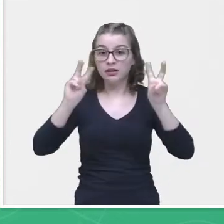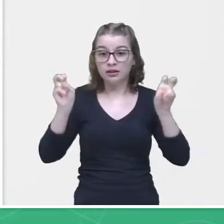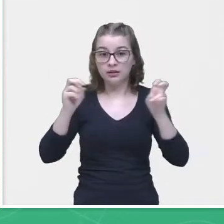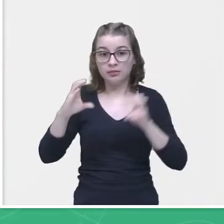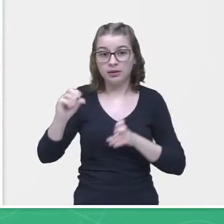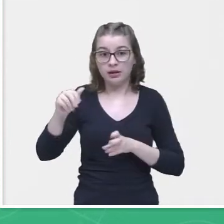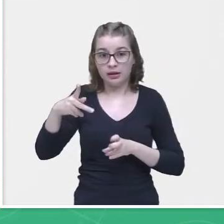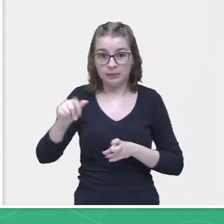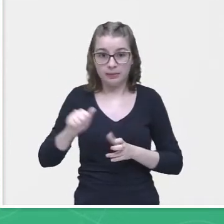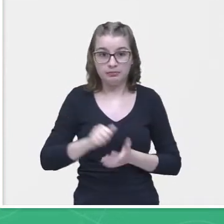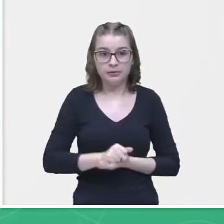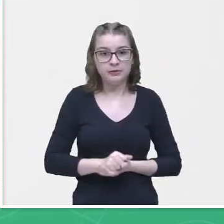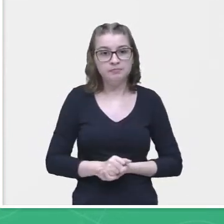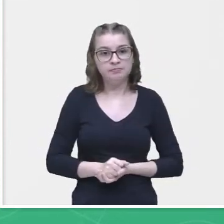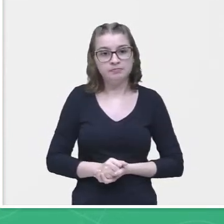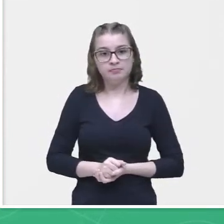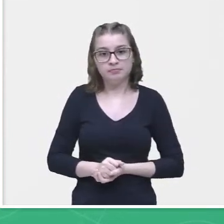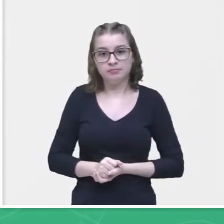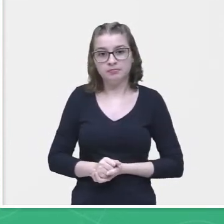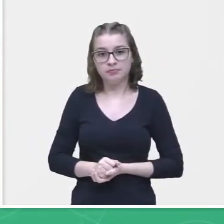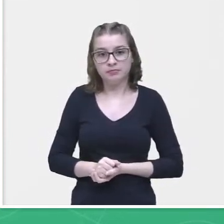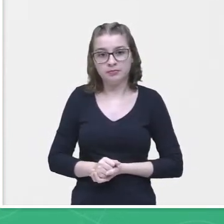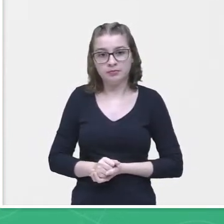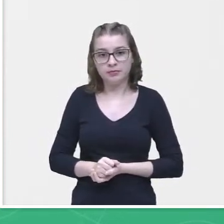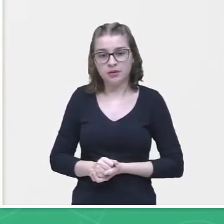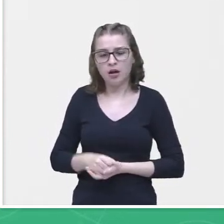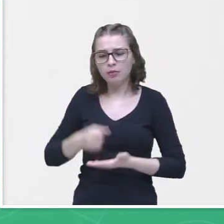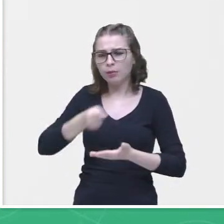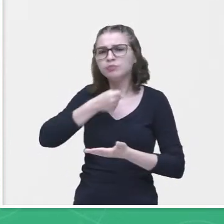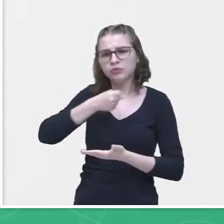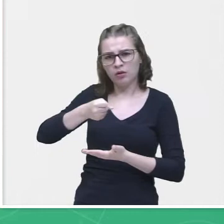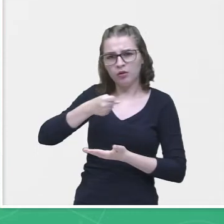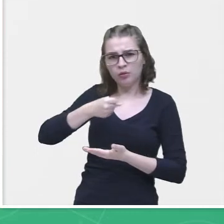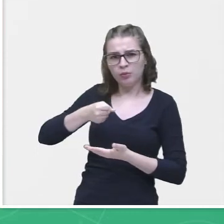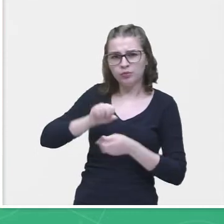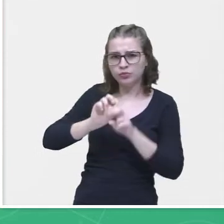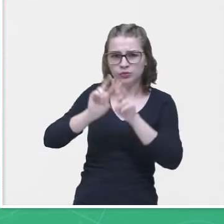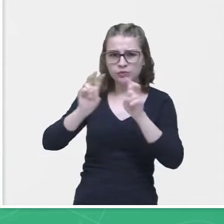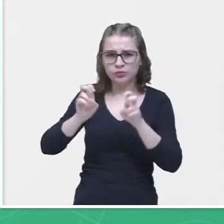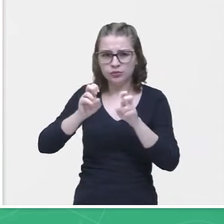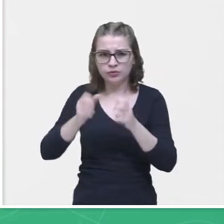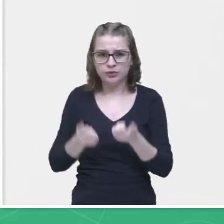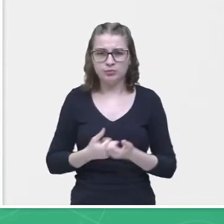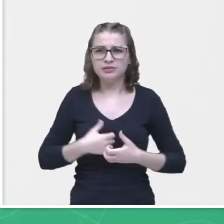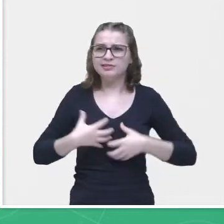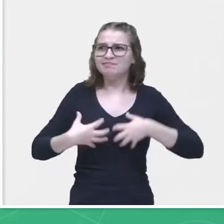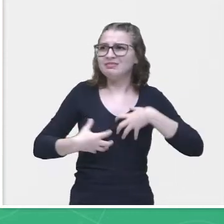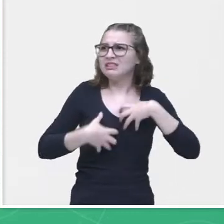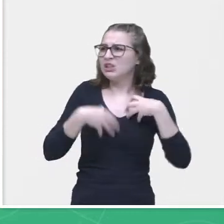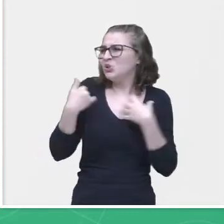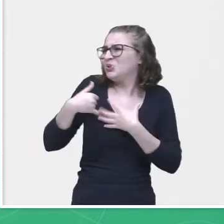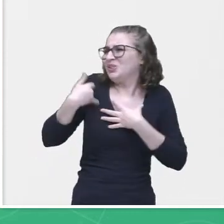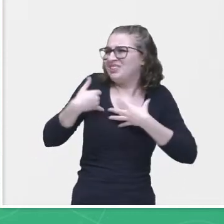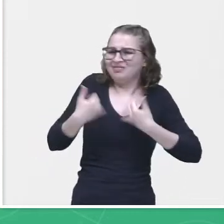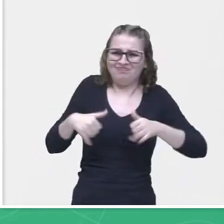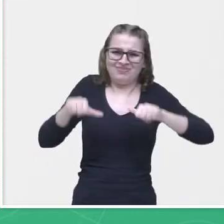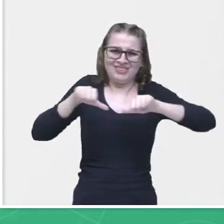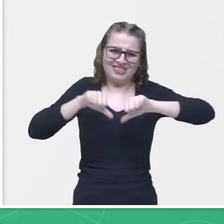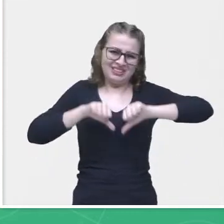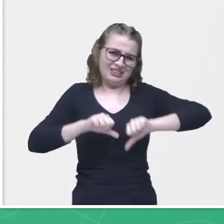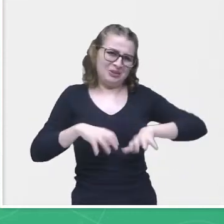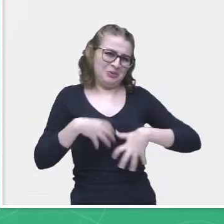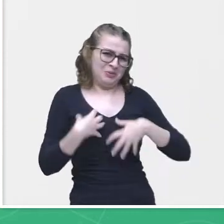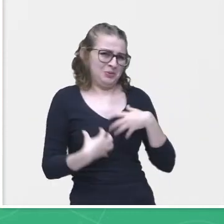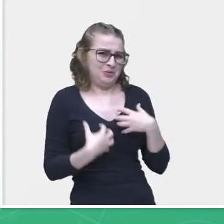A inspiradora reportagem sobre as crises de idade nos leva a muitas